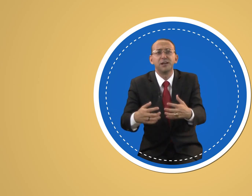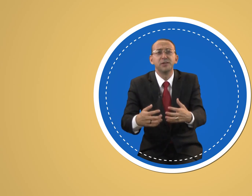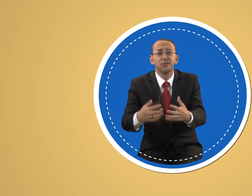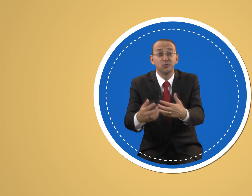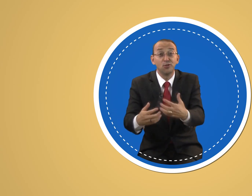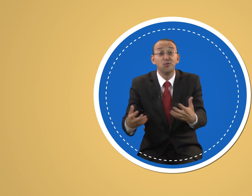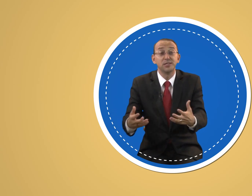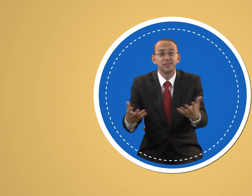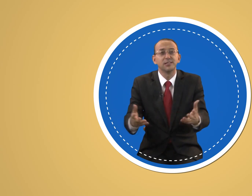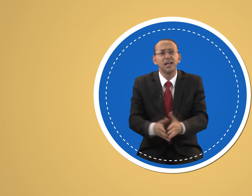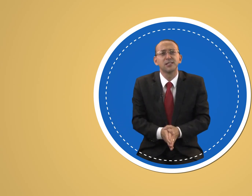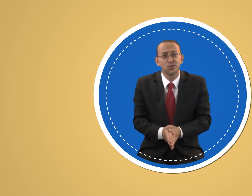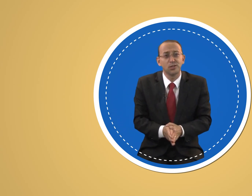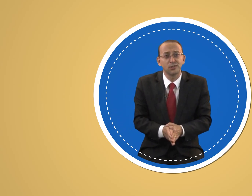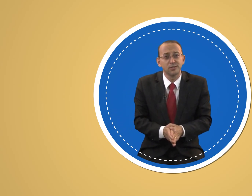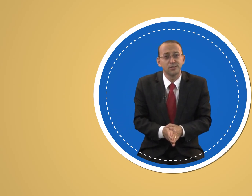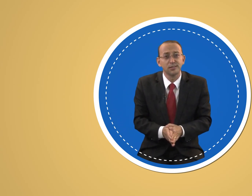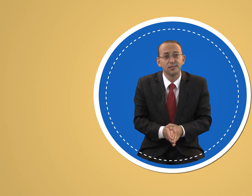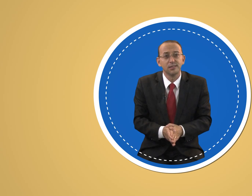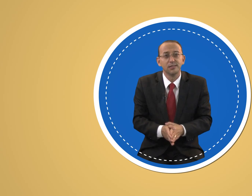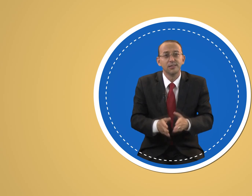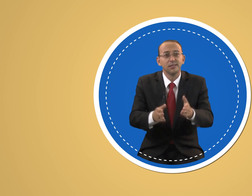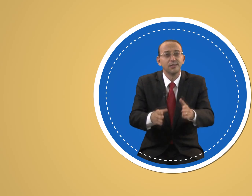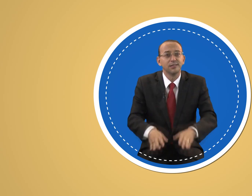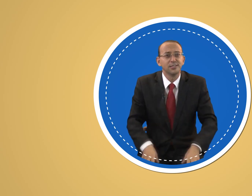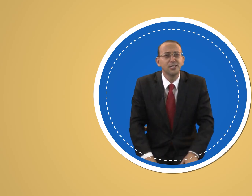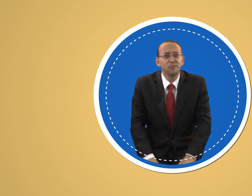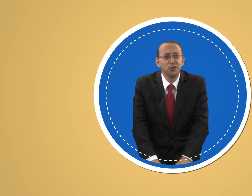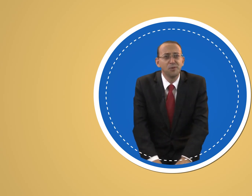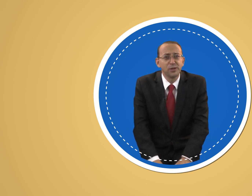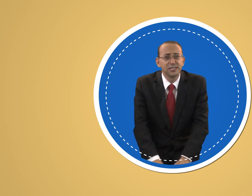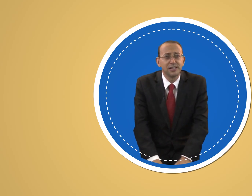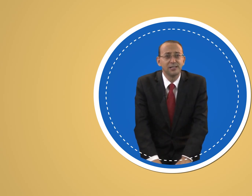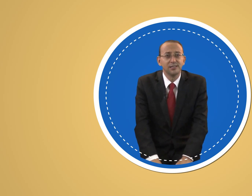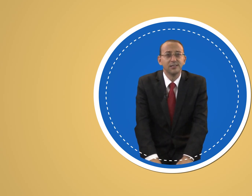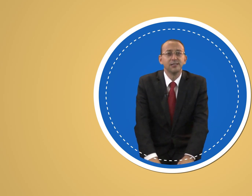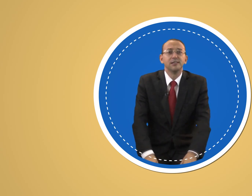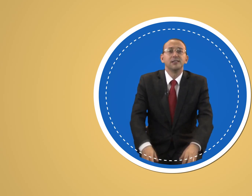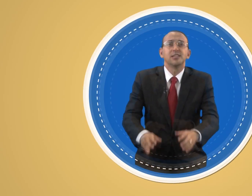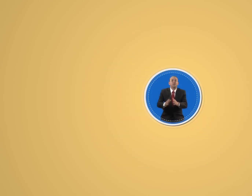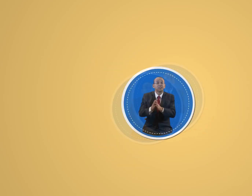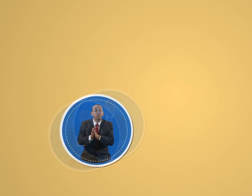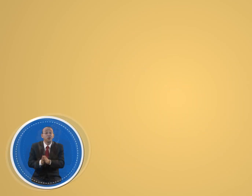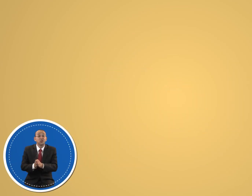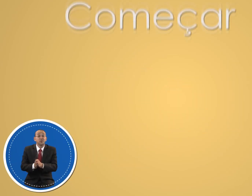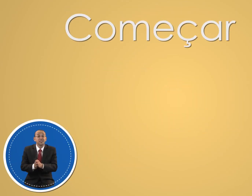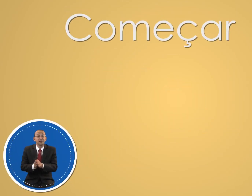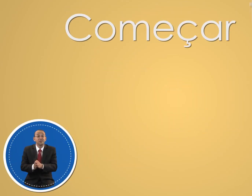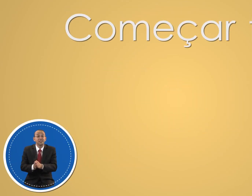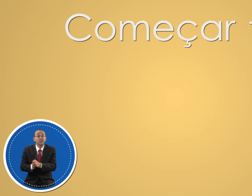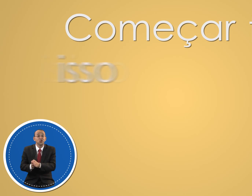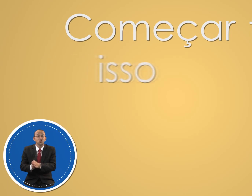empoderamento de algumas dessas situações Você já parou para pensar que você pode